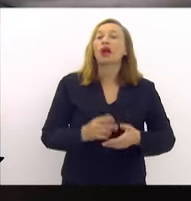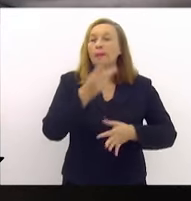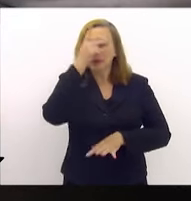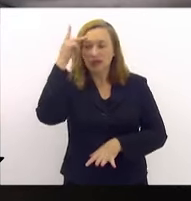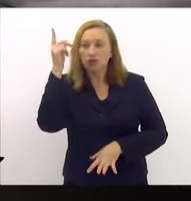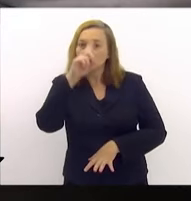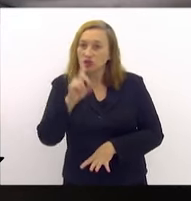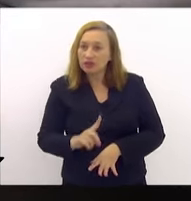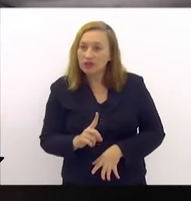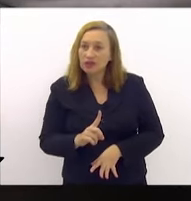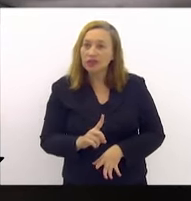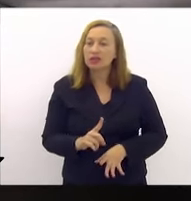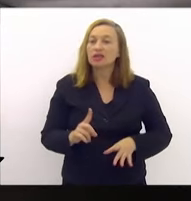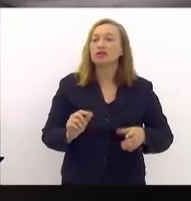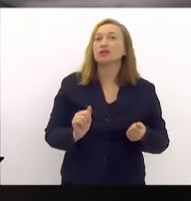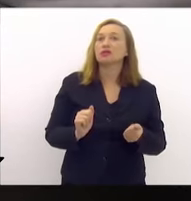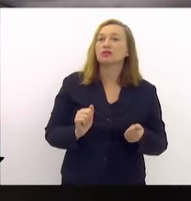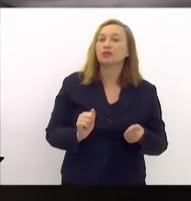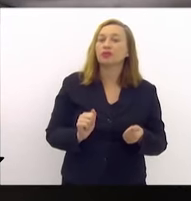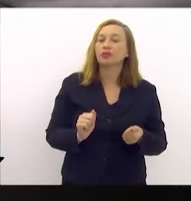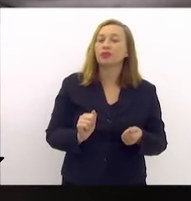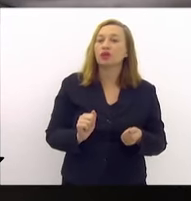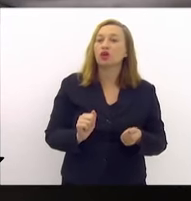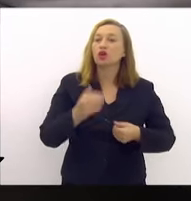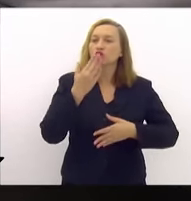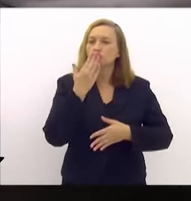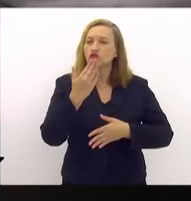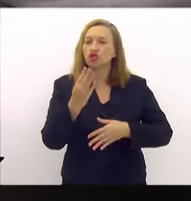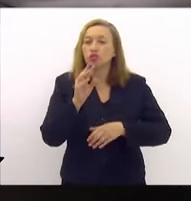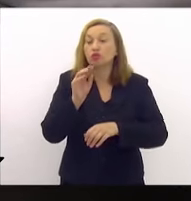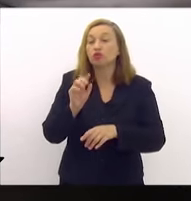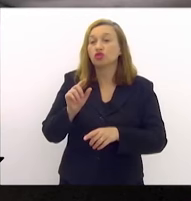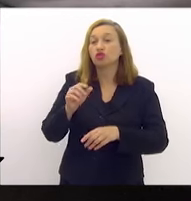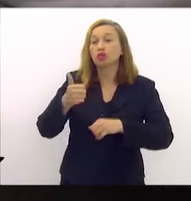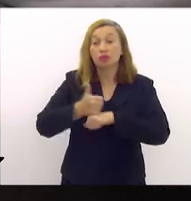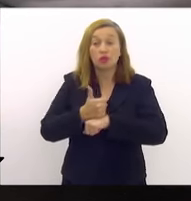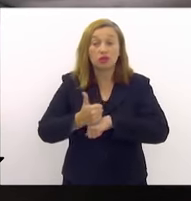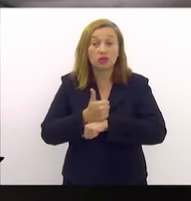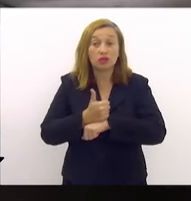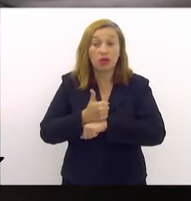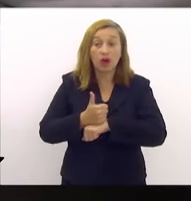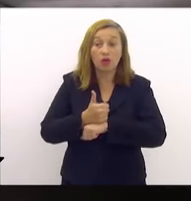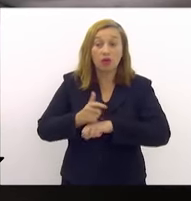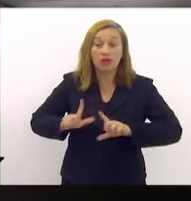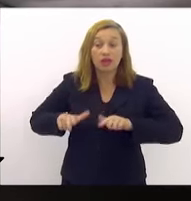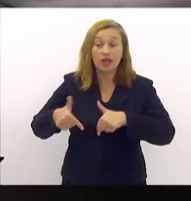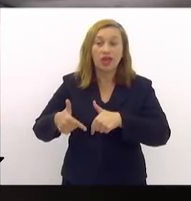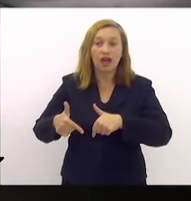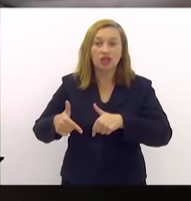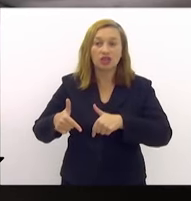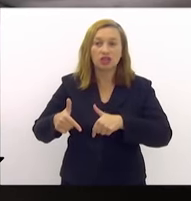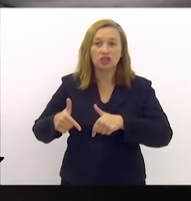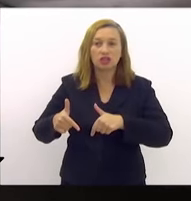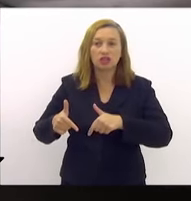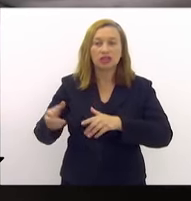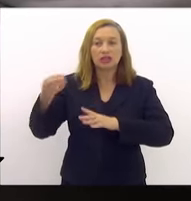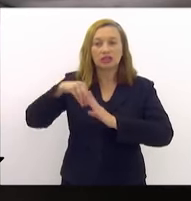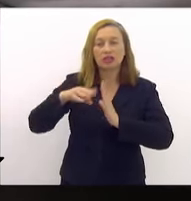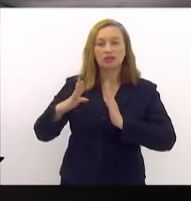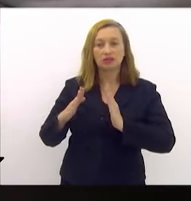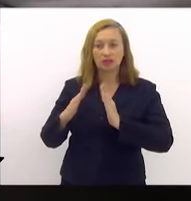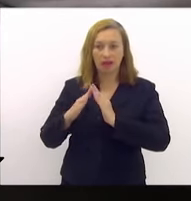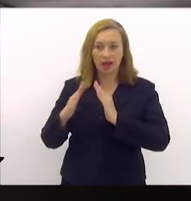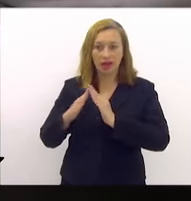deficiência, isso, inclusive, é um tipo de profissional que atua muito nas residências. As pessoas